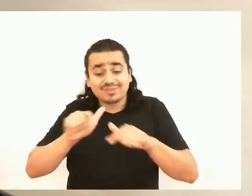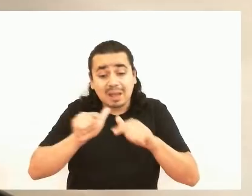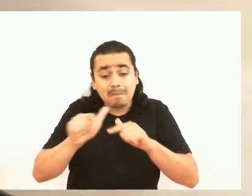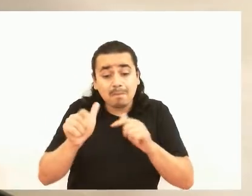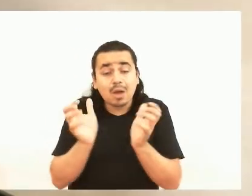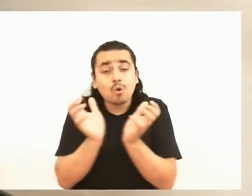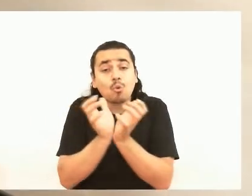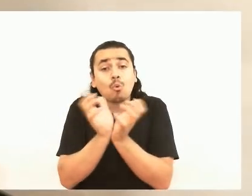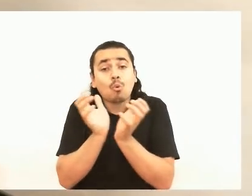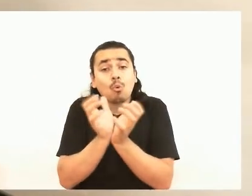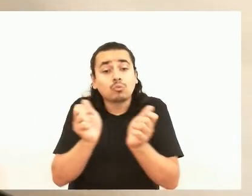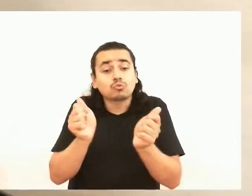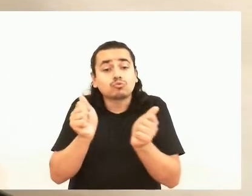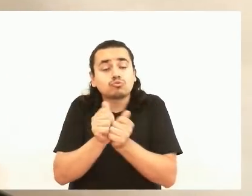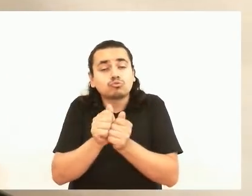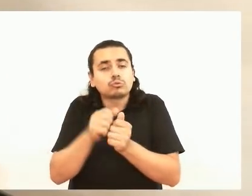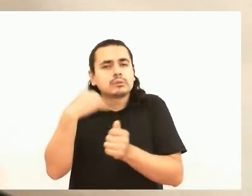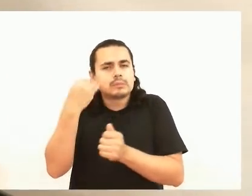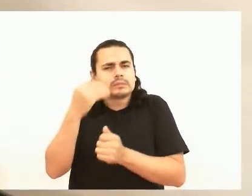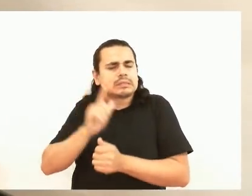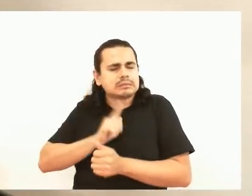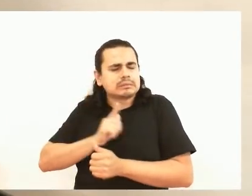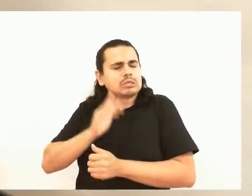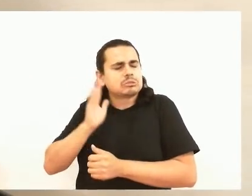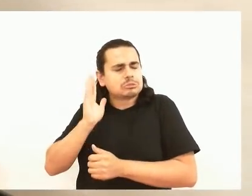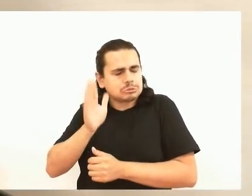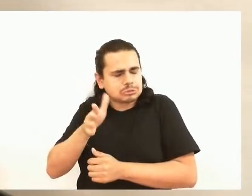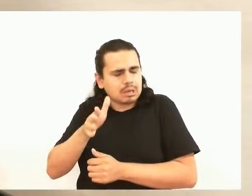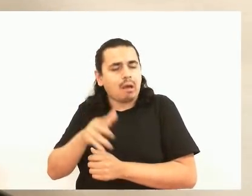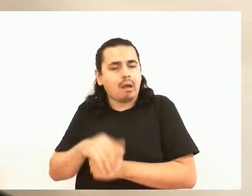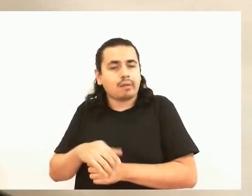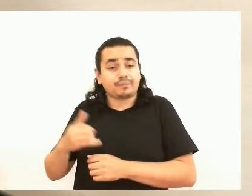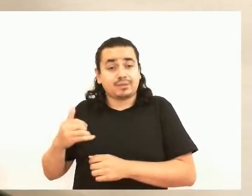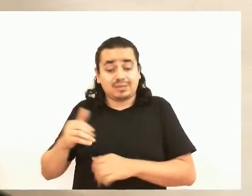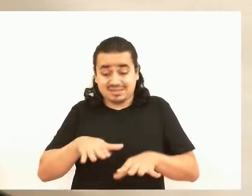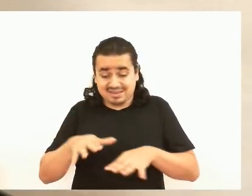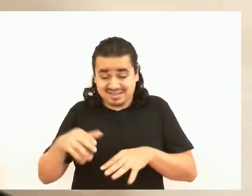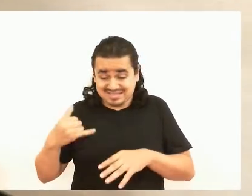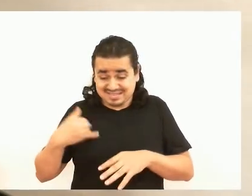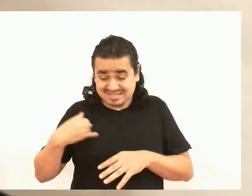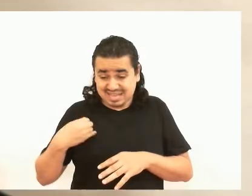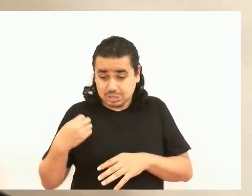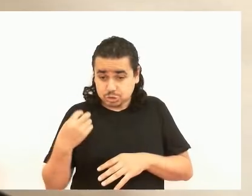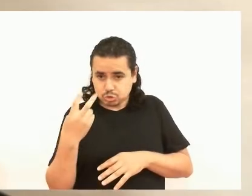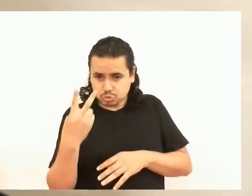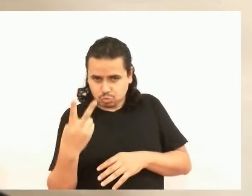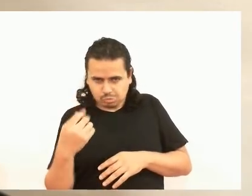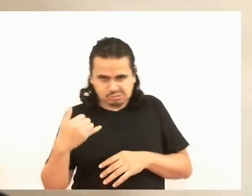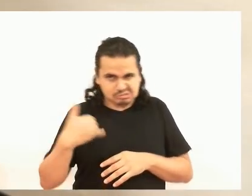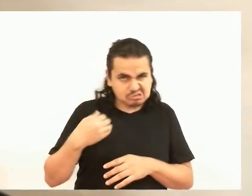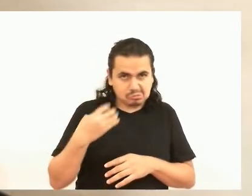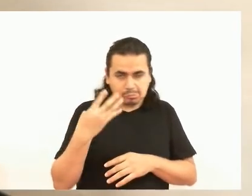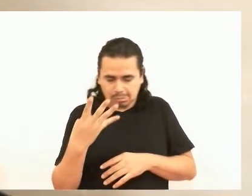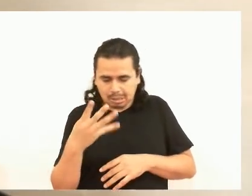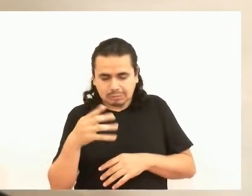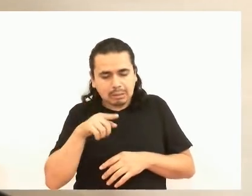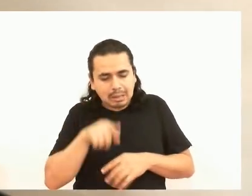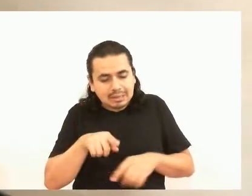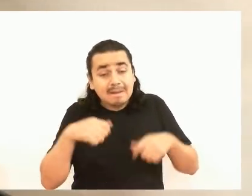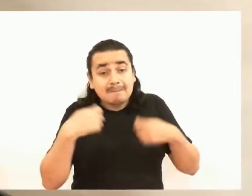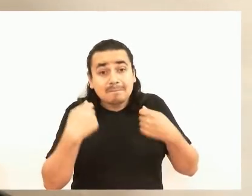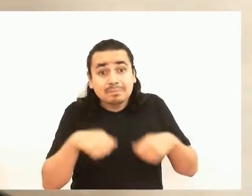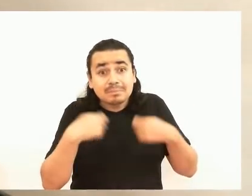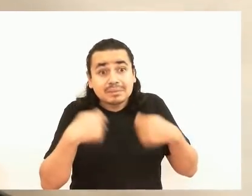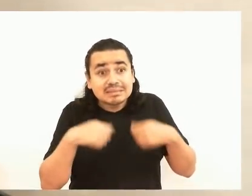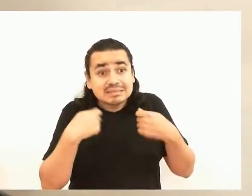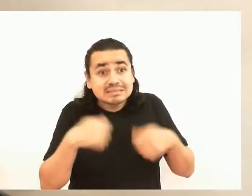e isso eu já fiz experiência também a crianças de 2 a 4 por exemplo ela tá muito precisando ainda